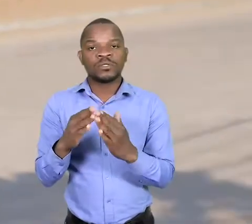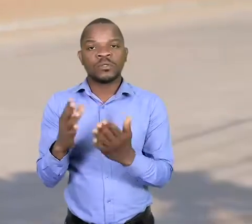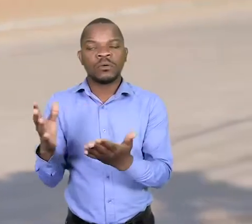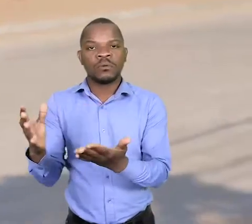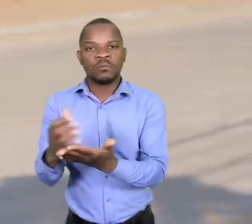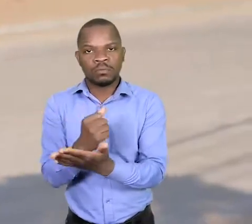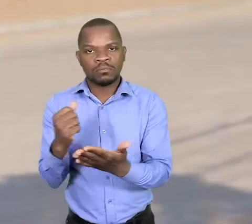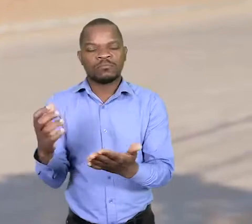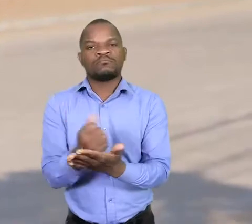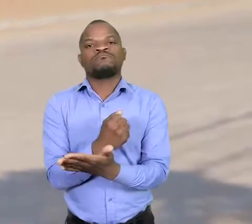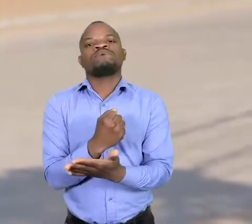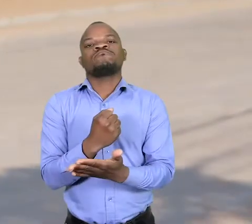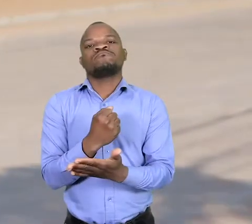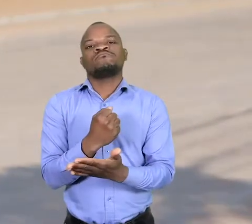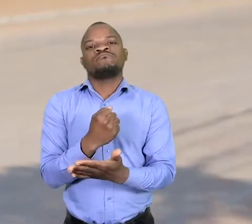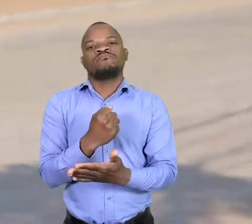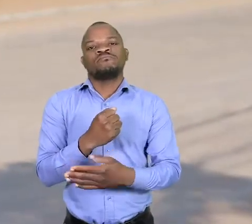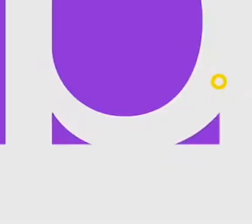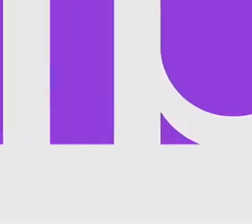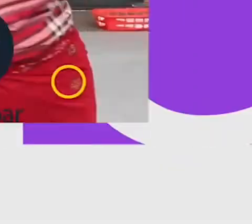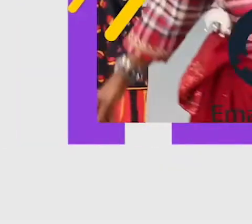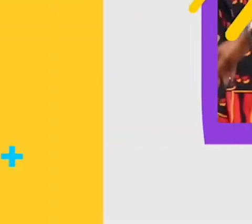pumbanga em quadro, até pumba chitongo.